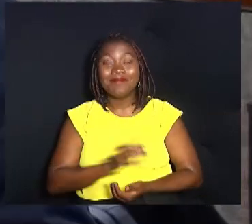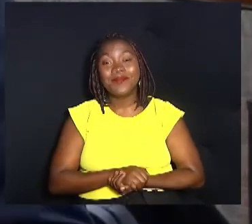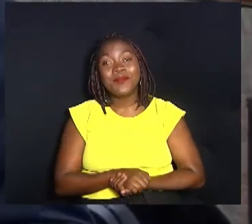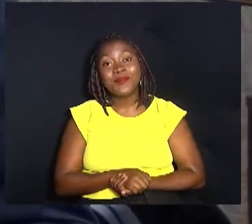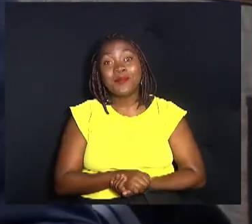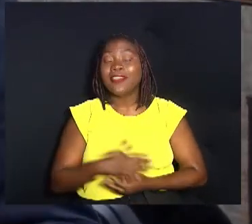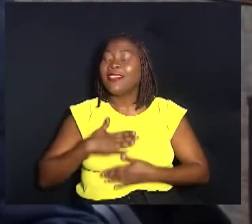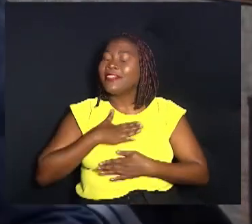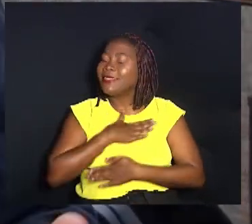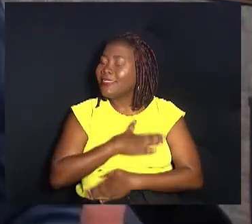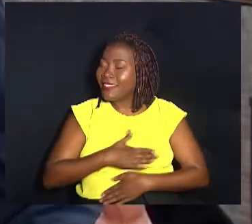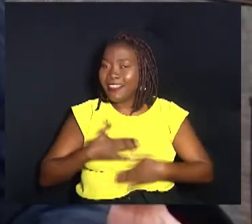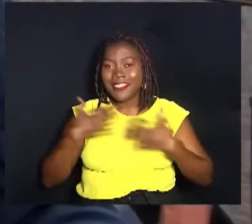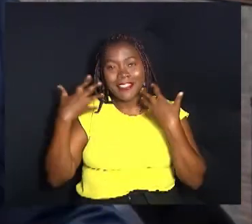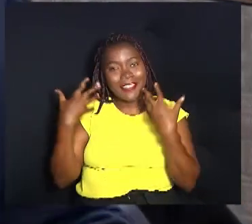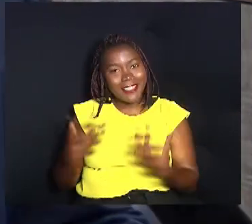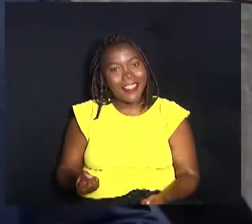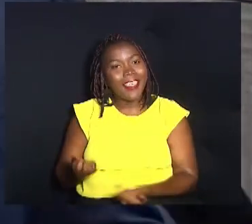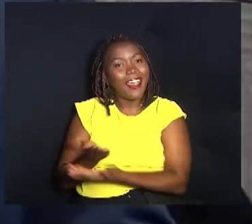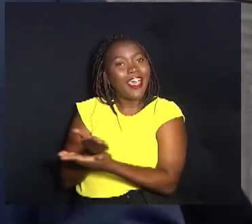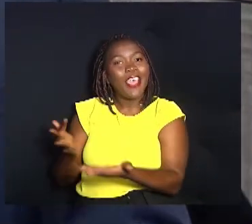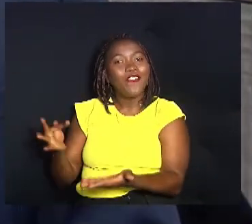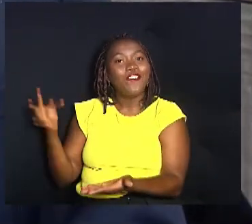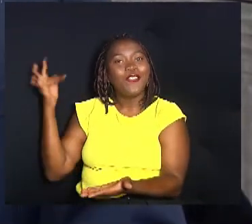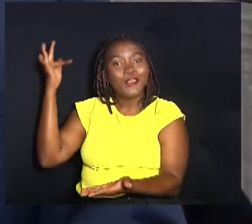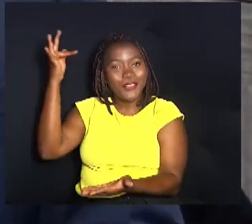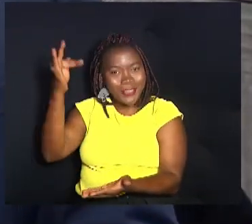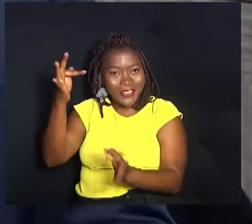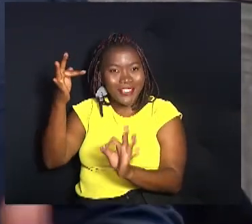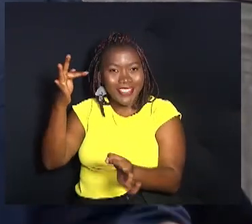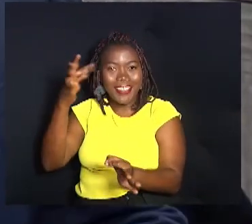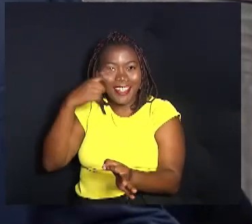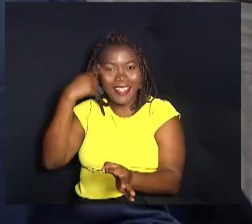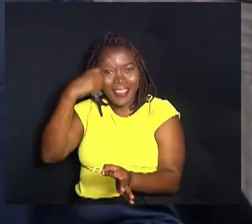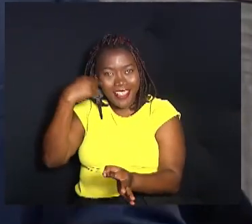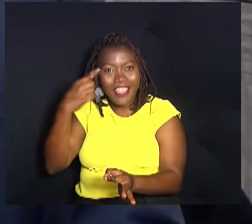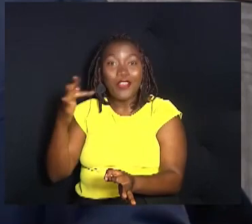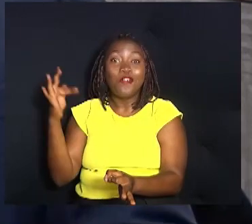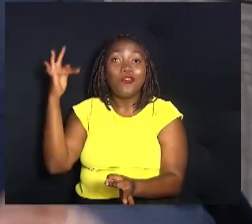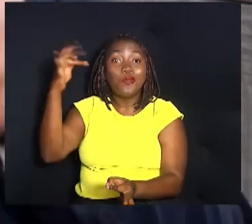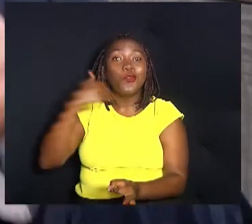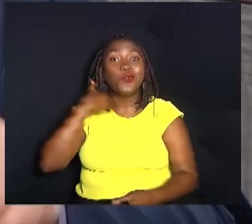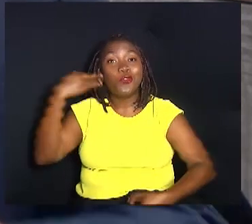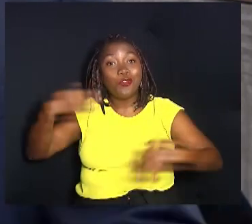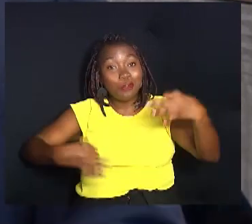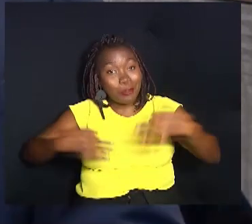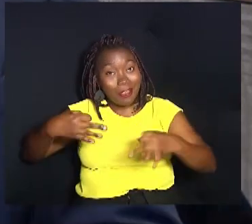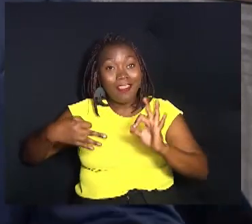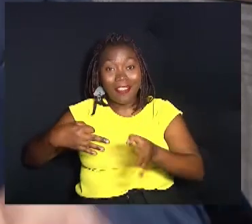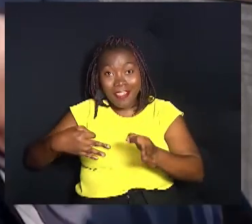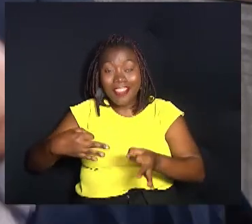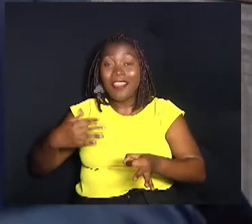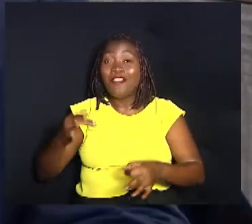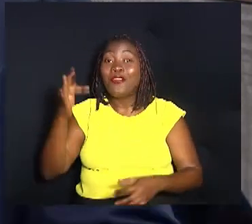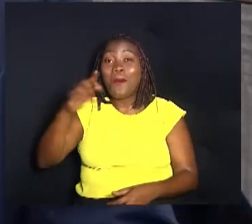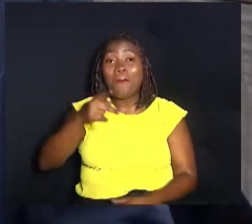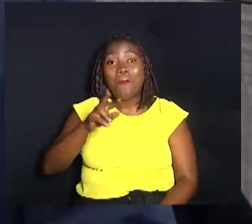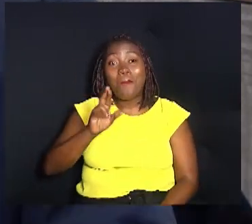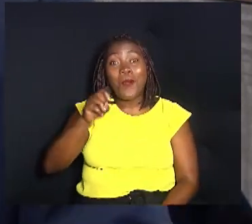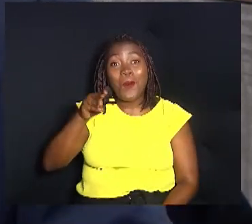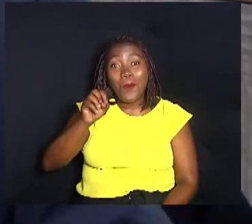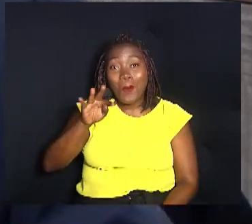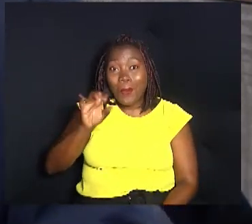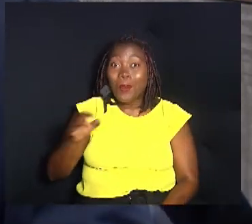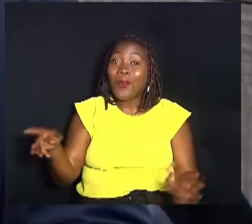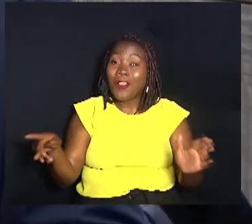um prazer, receber os futuros, advogados, futuros juízes, futuros promotores na Casa de